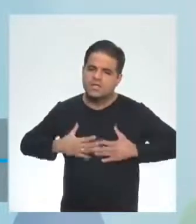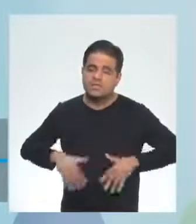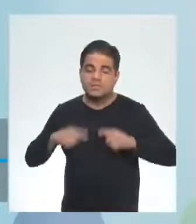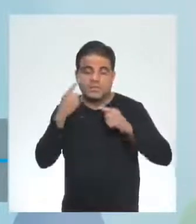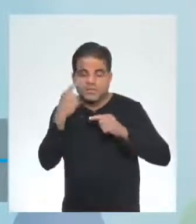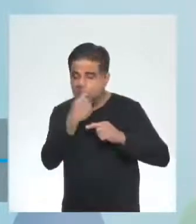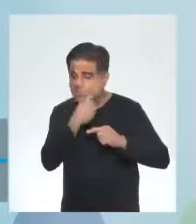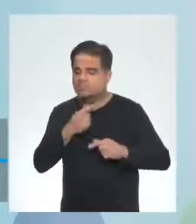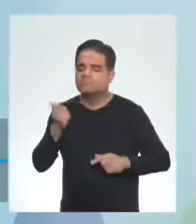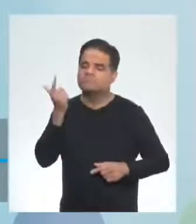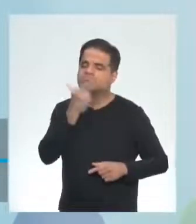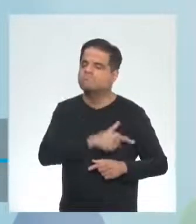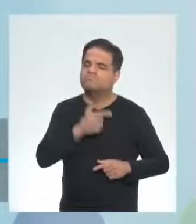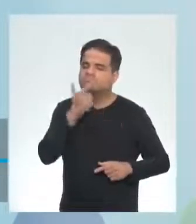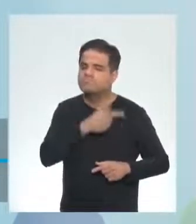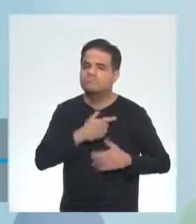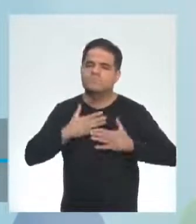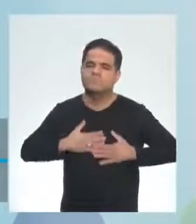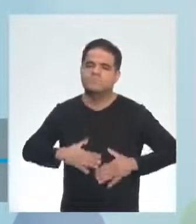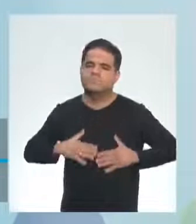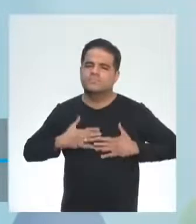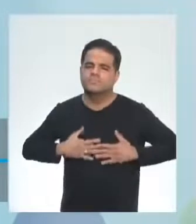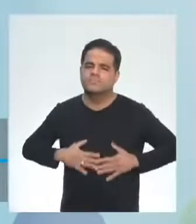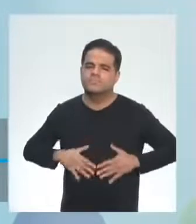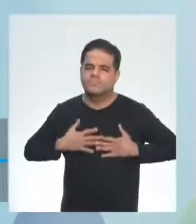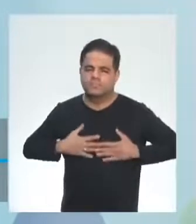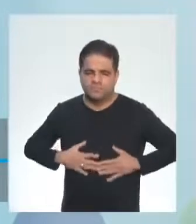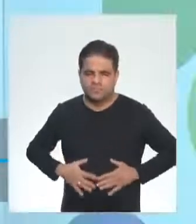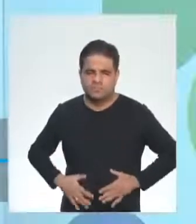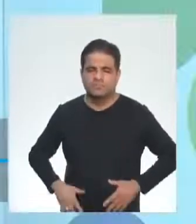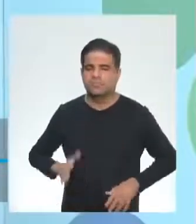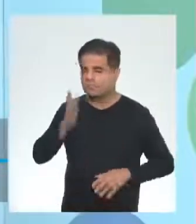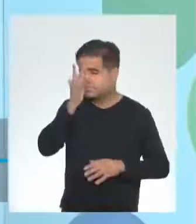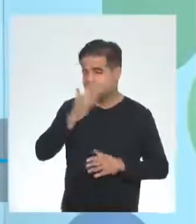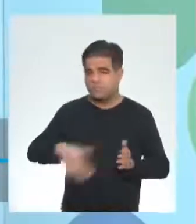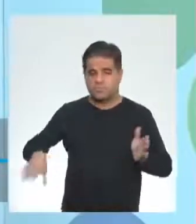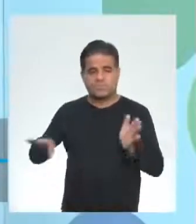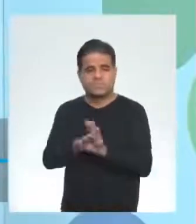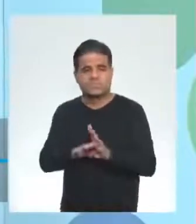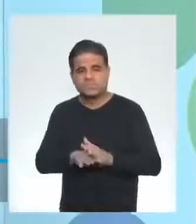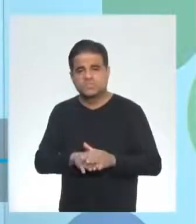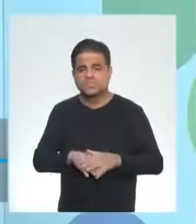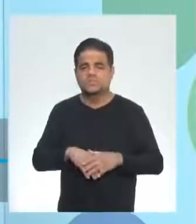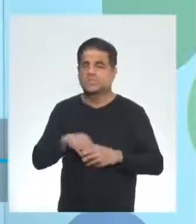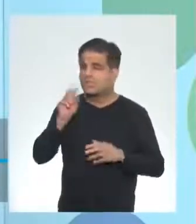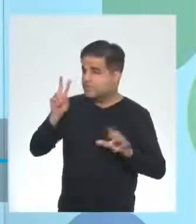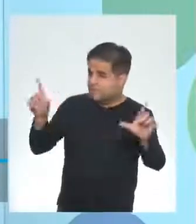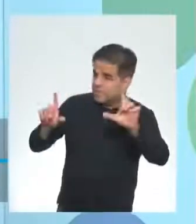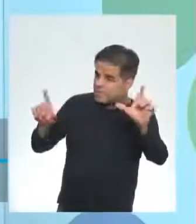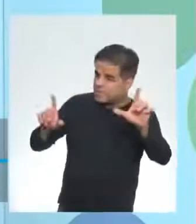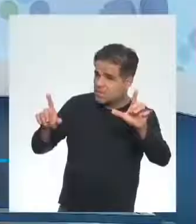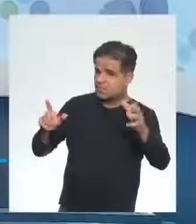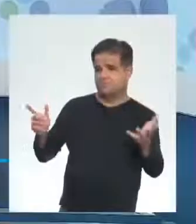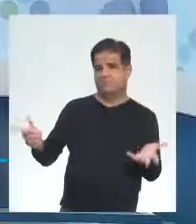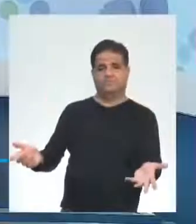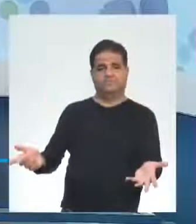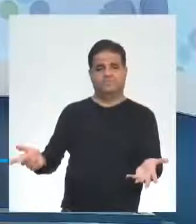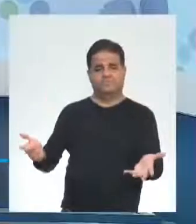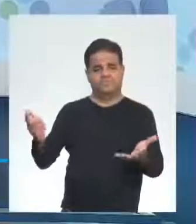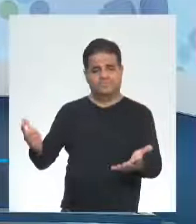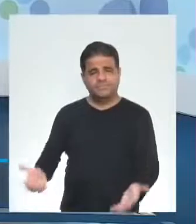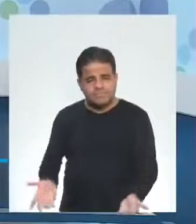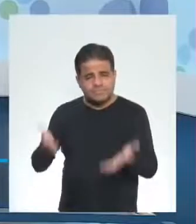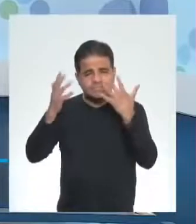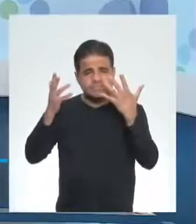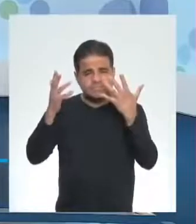você conseguir, então, descansar, né, Giba? Porque aí o pessoal chega cansado, ainda vai assistir uma televisão, também tem mais